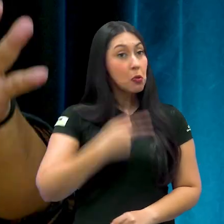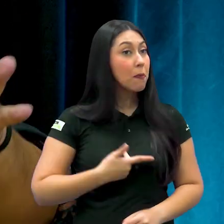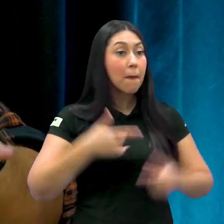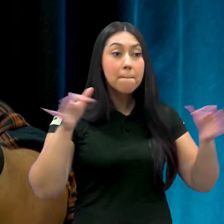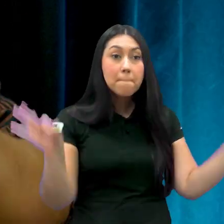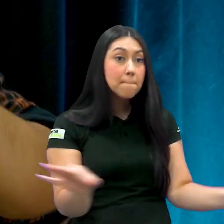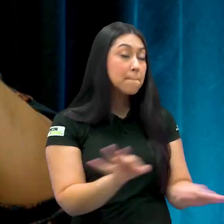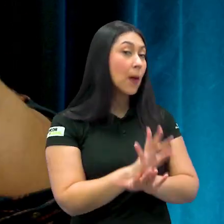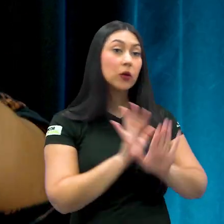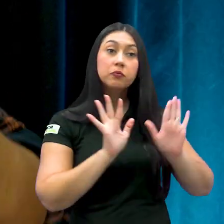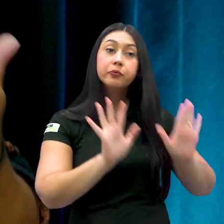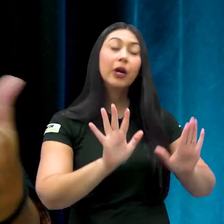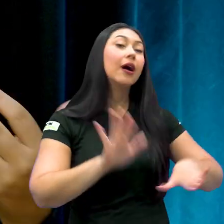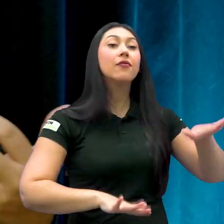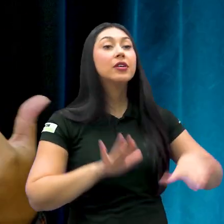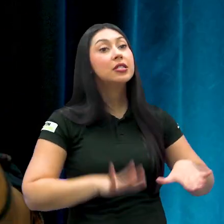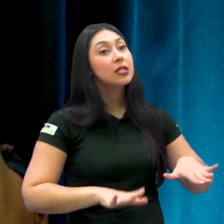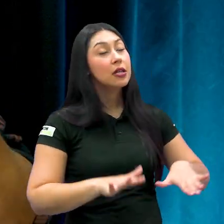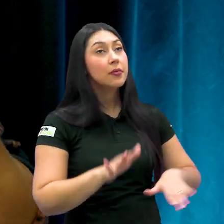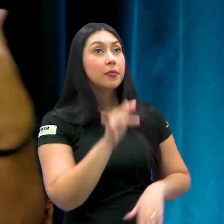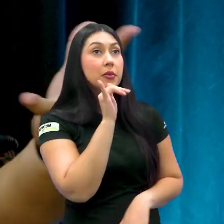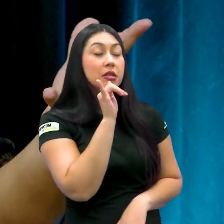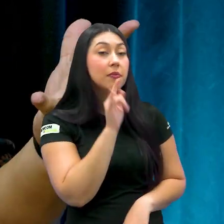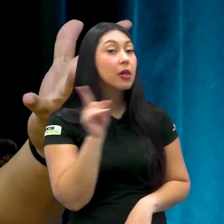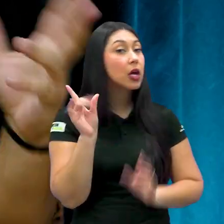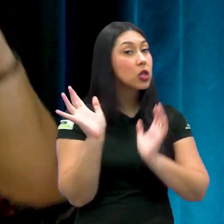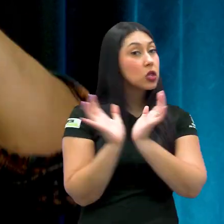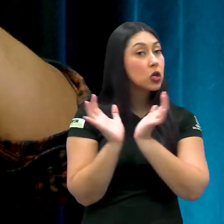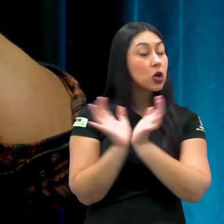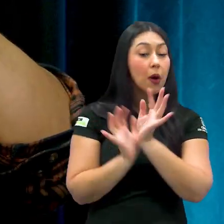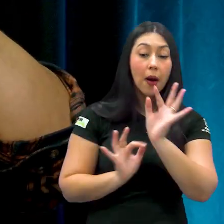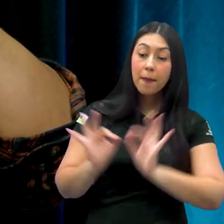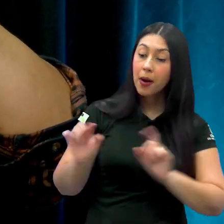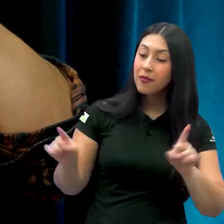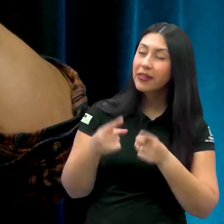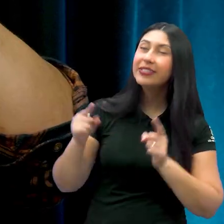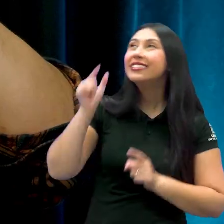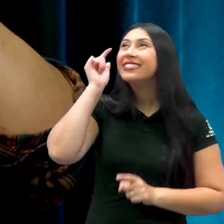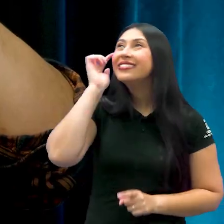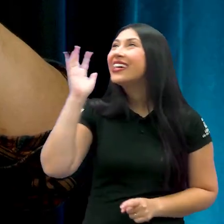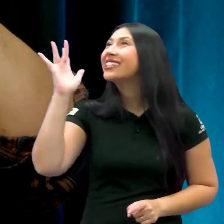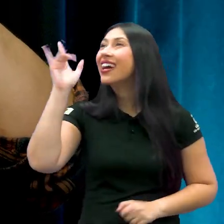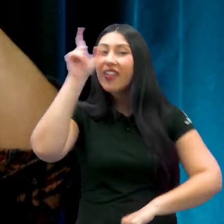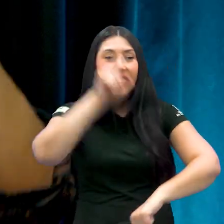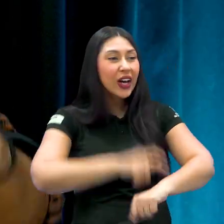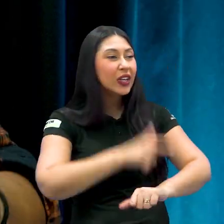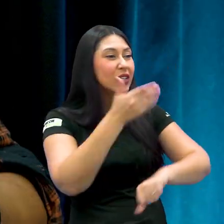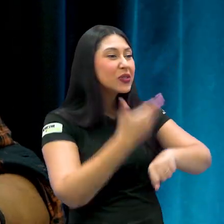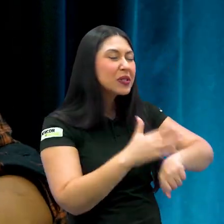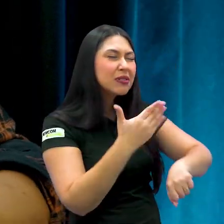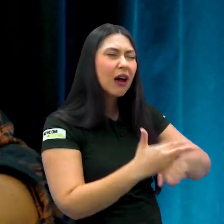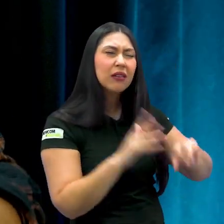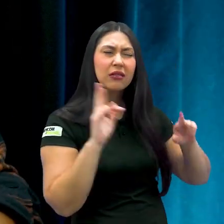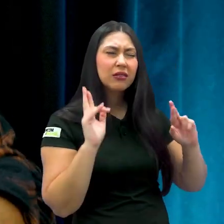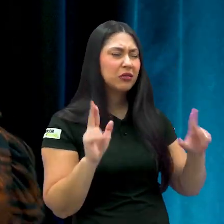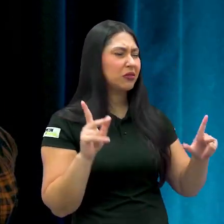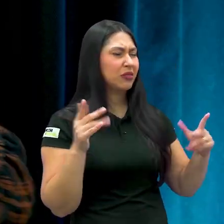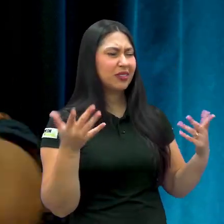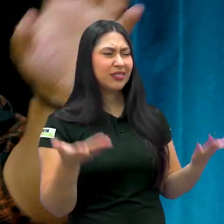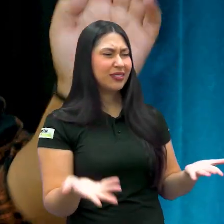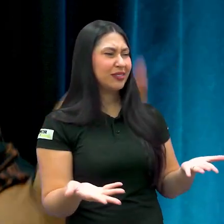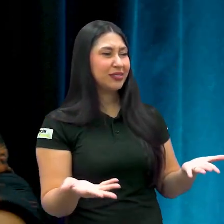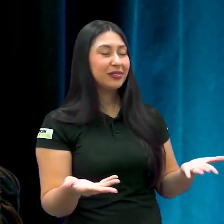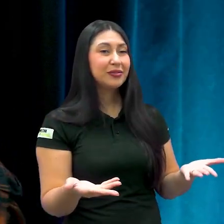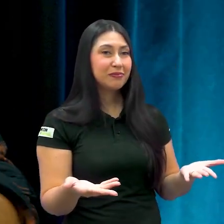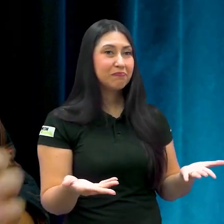você tem em mente. Às vezes você fazia música, eu fazia música, por exemplo, no Devem e imaginava uma coisa. Quando a gente ia ensaiar, fazer a música, eu